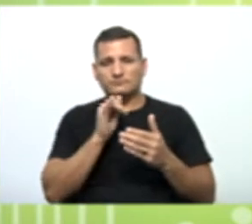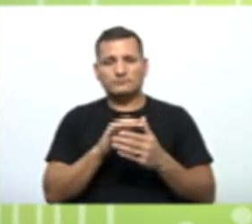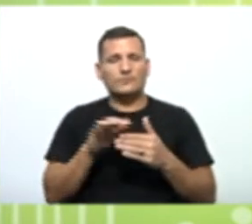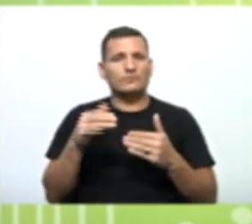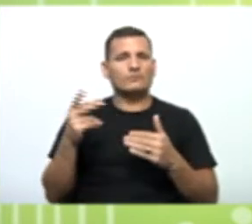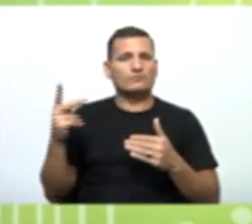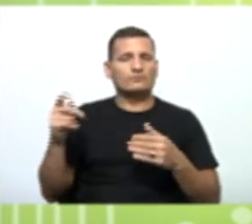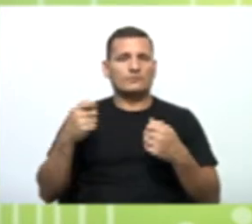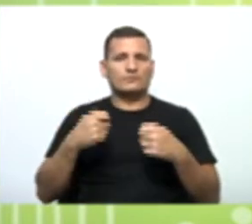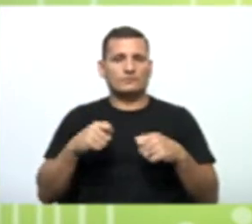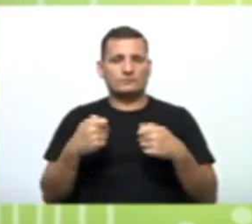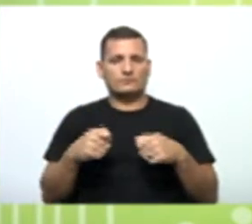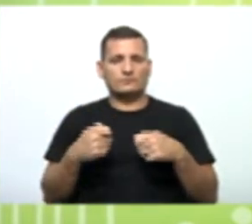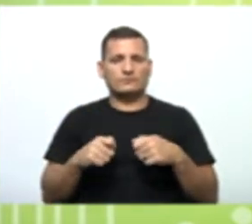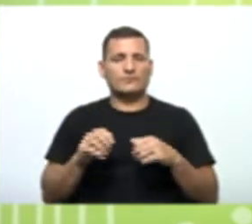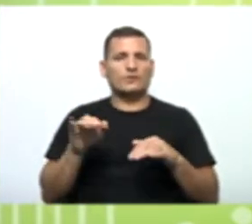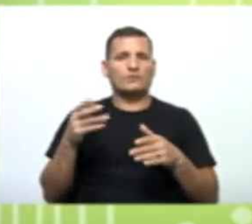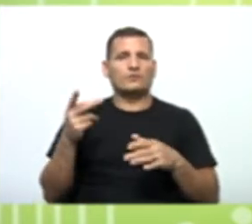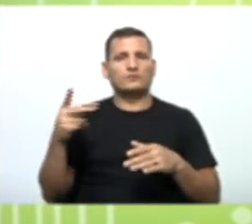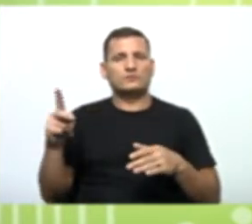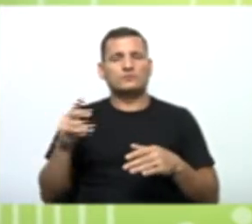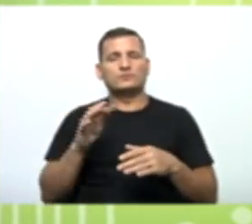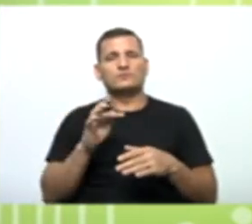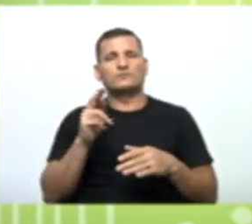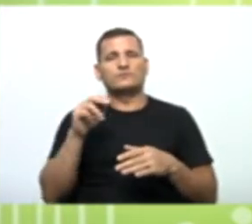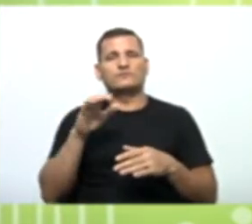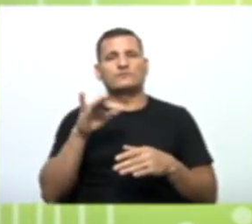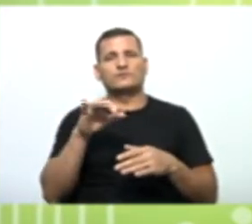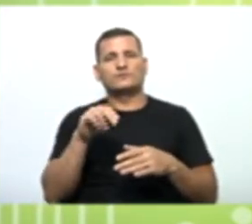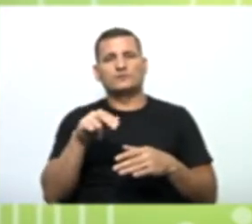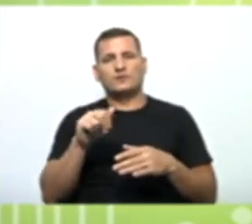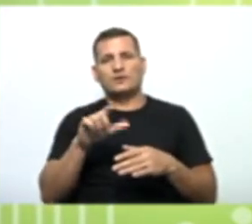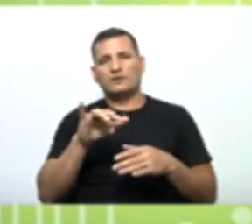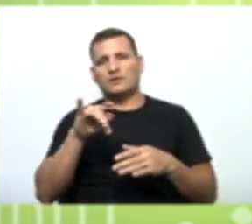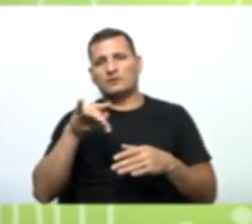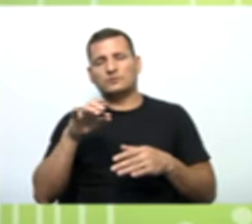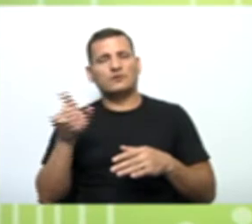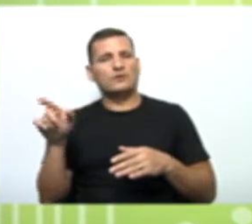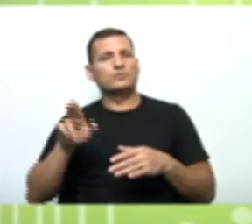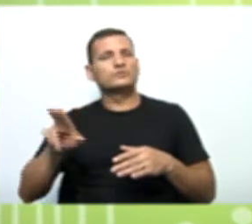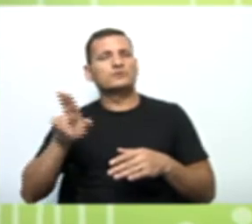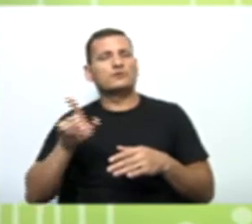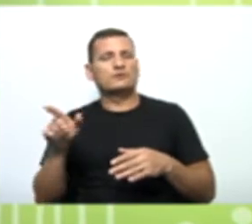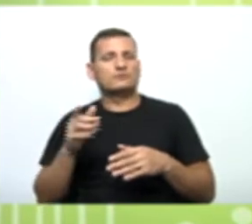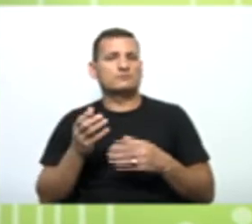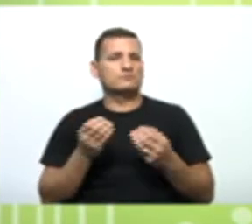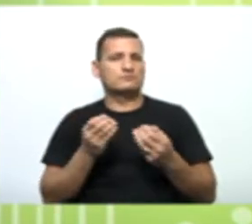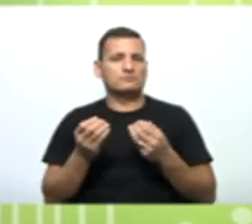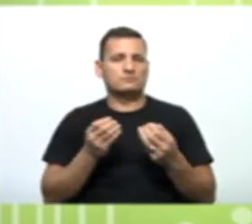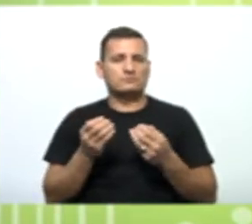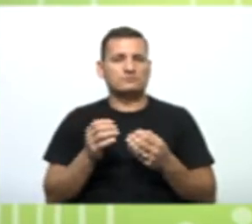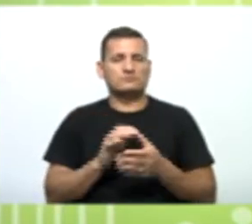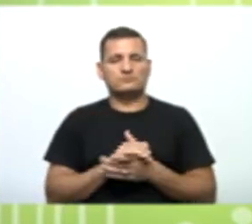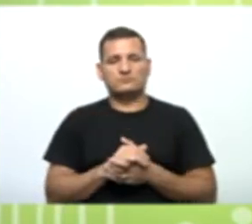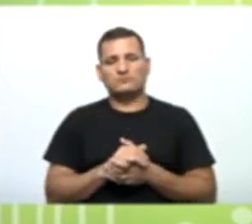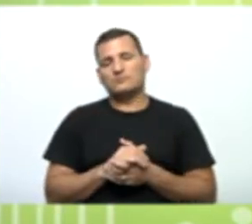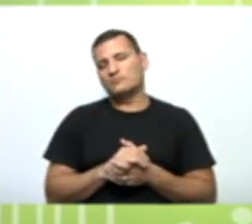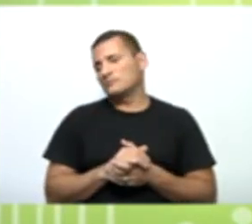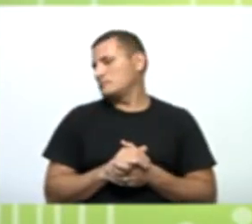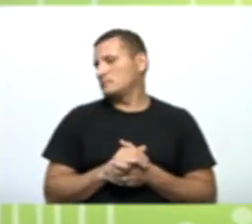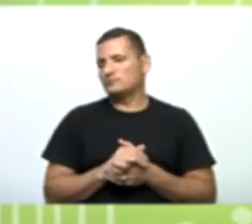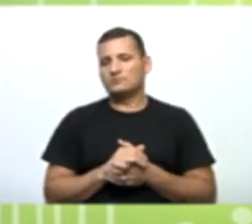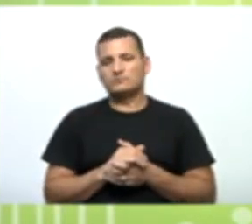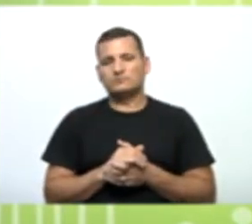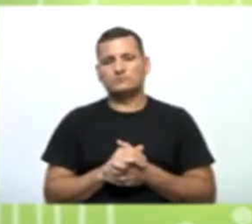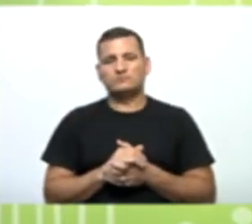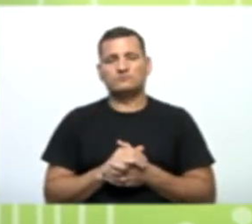as necessidades, quais são as funcionalidades do seu sistema, como que ele pretende, o que o